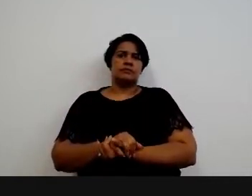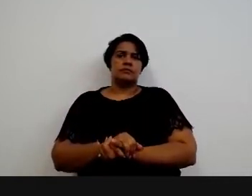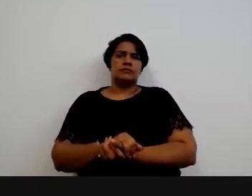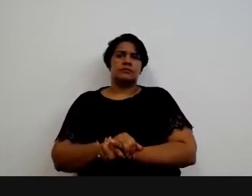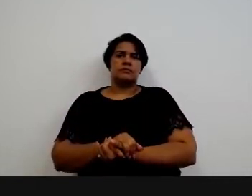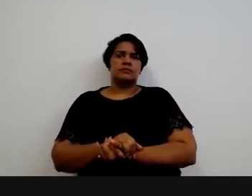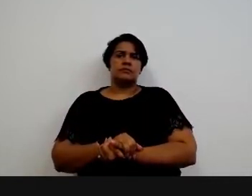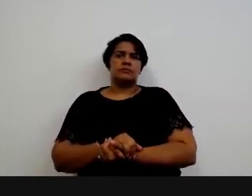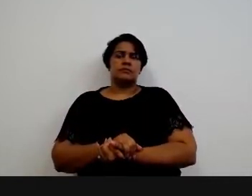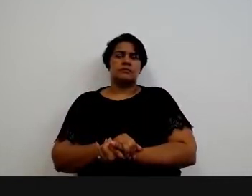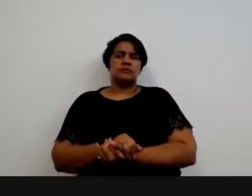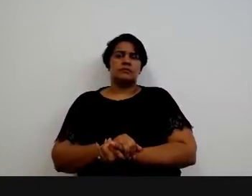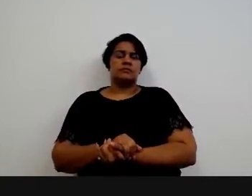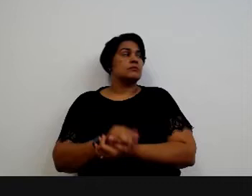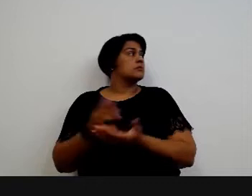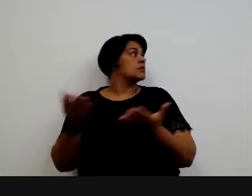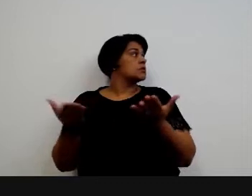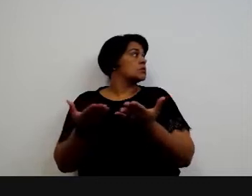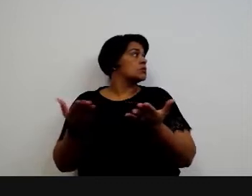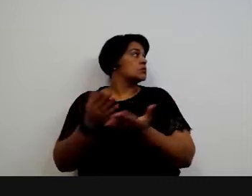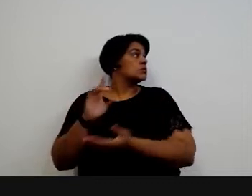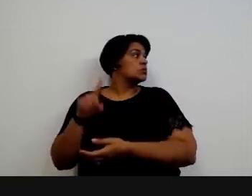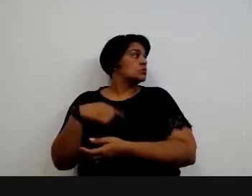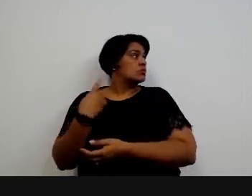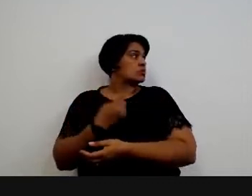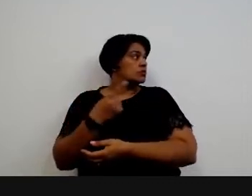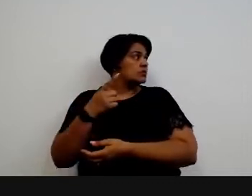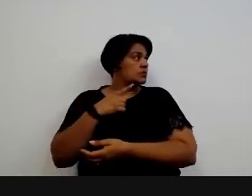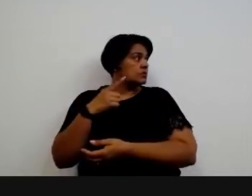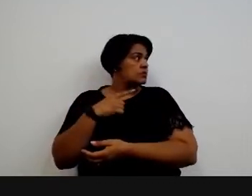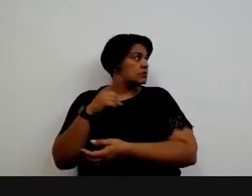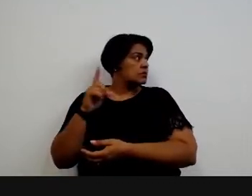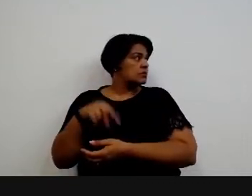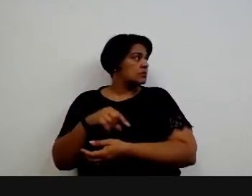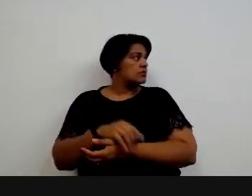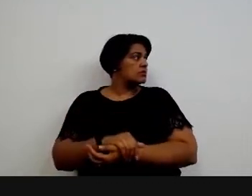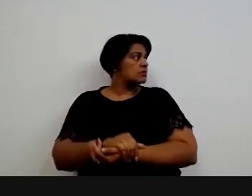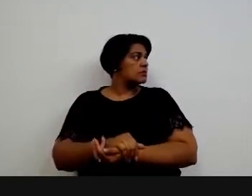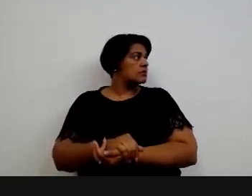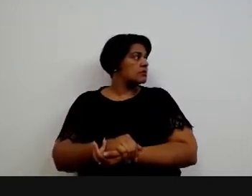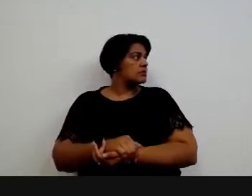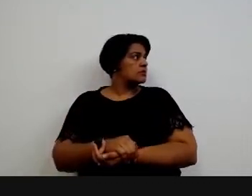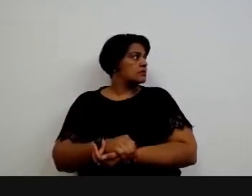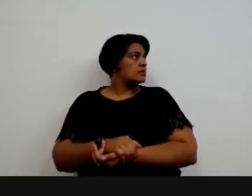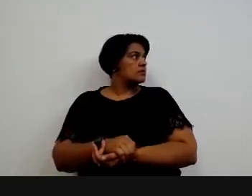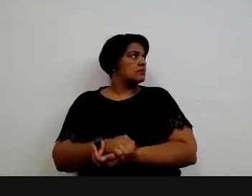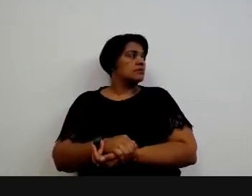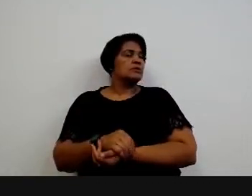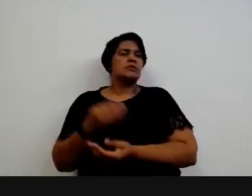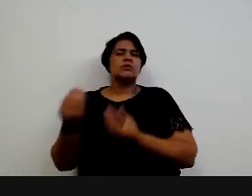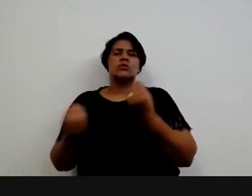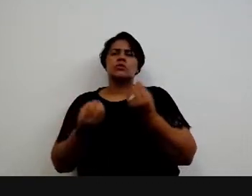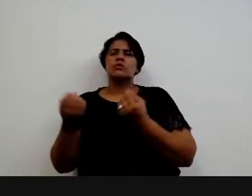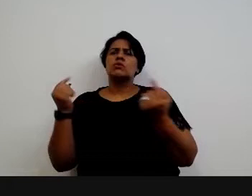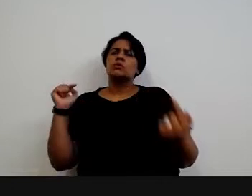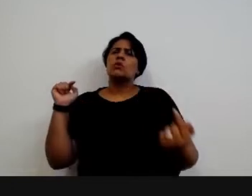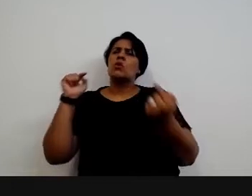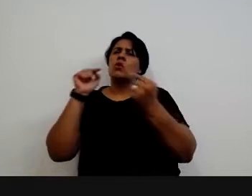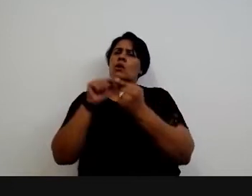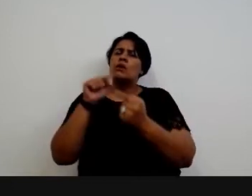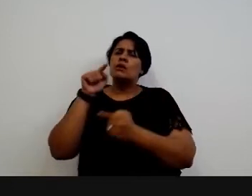a gente se fala muito dos objetivos de desenvolvimento sustentável e de como esses objetivos de desenvolvimento